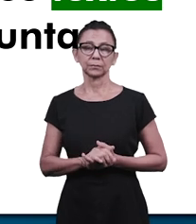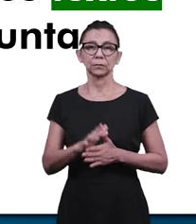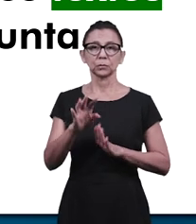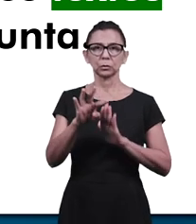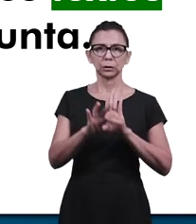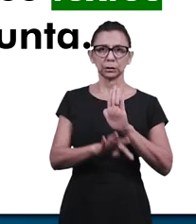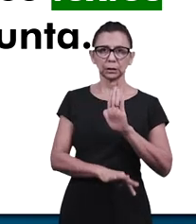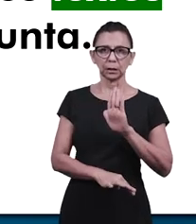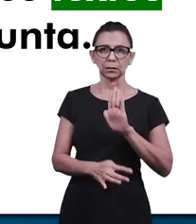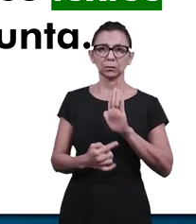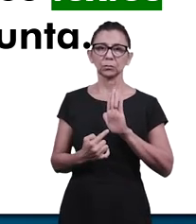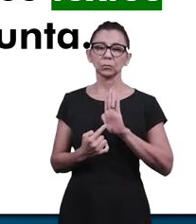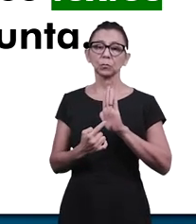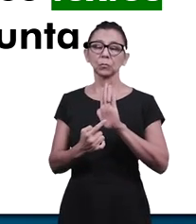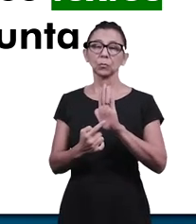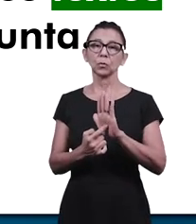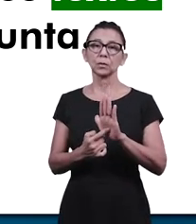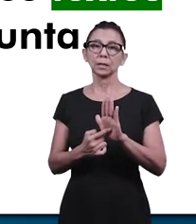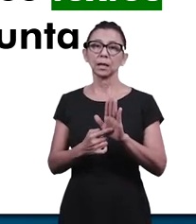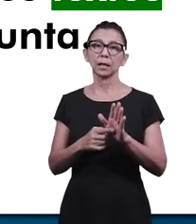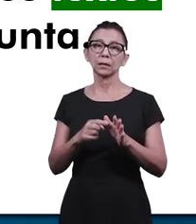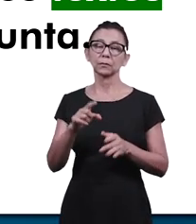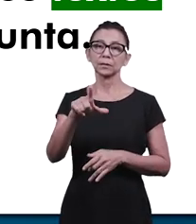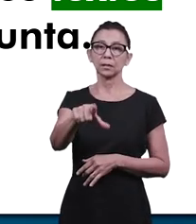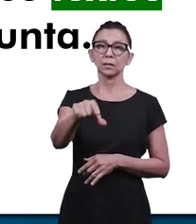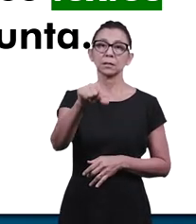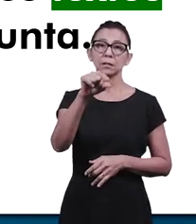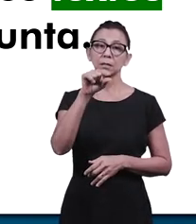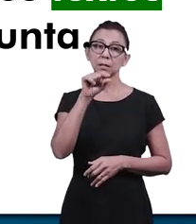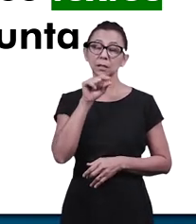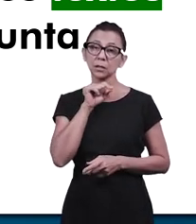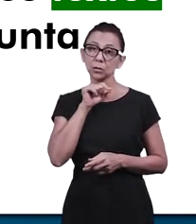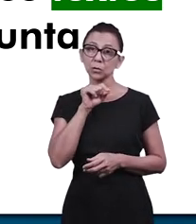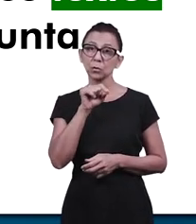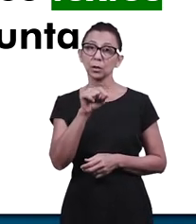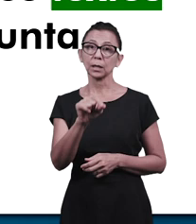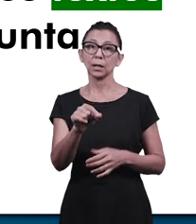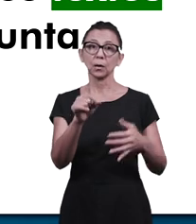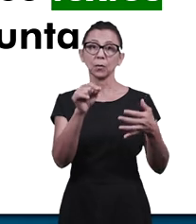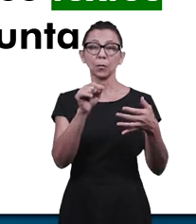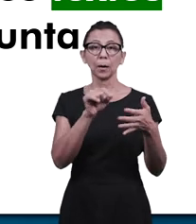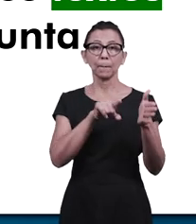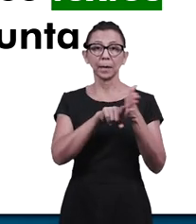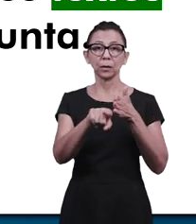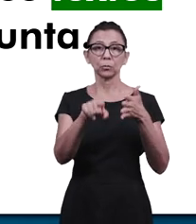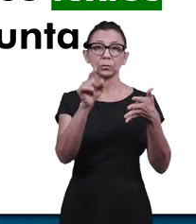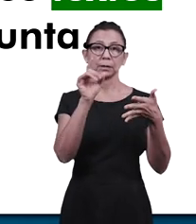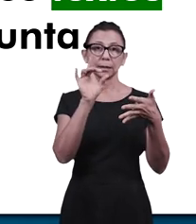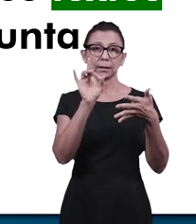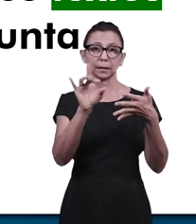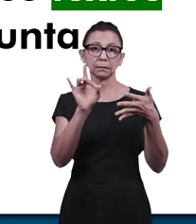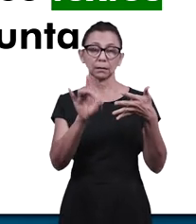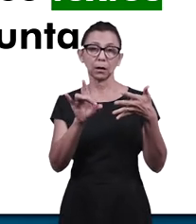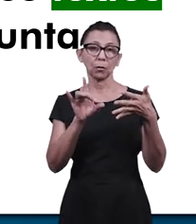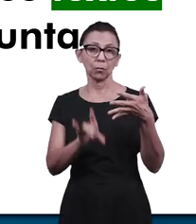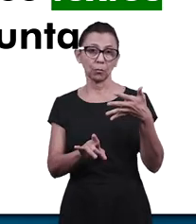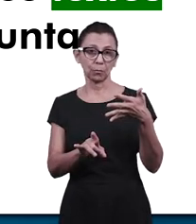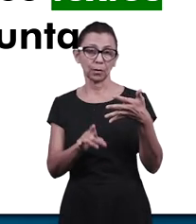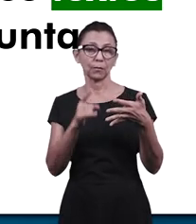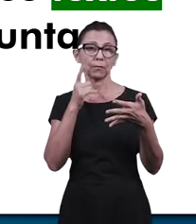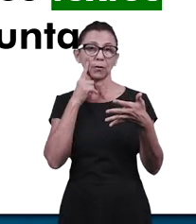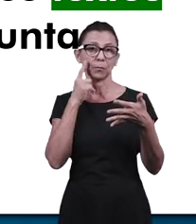textos citados e escolhidos como resposta a cada pergunta. Então vamos ver agora